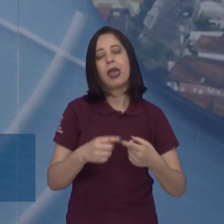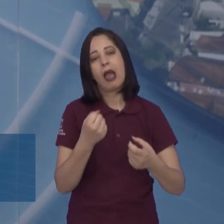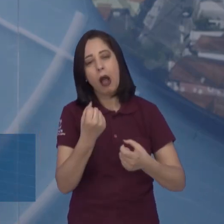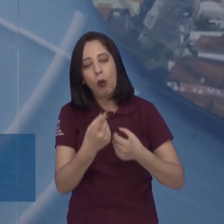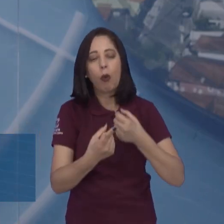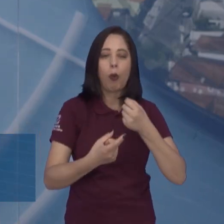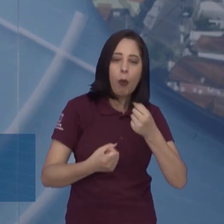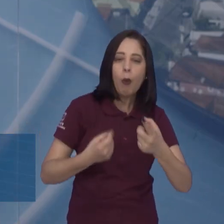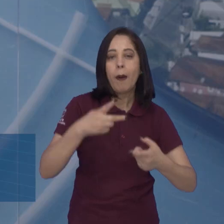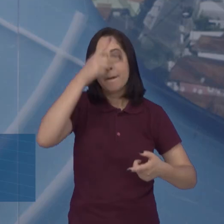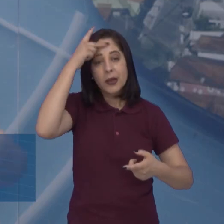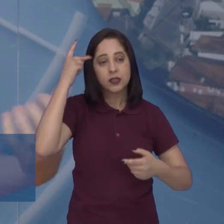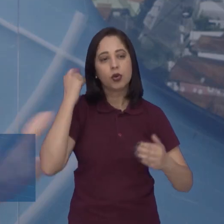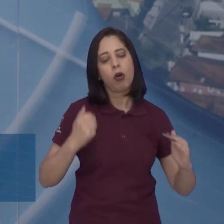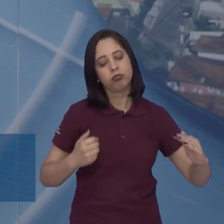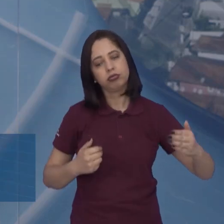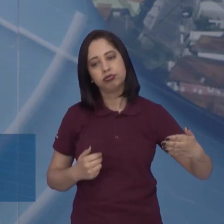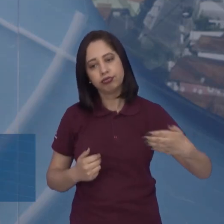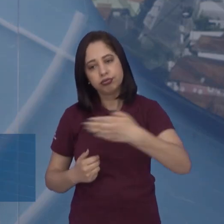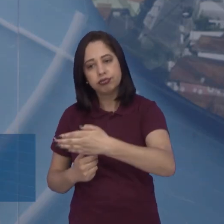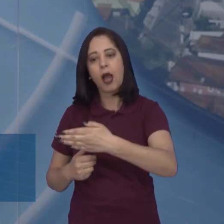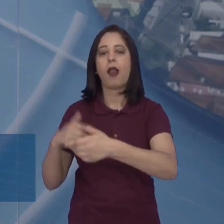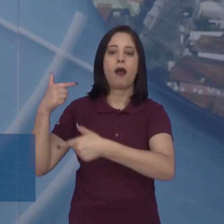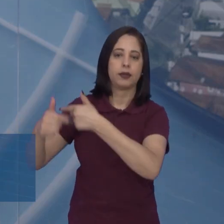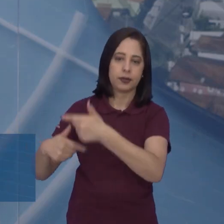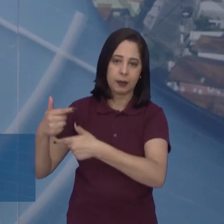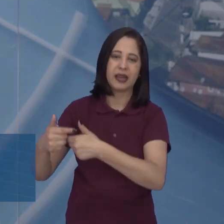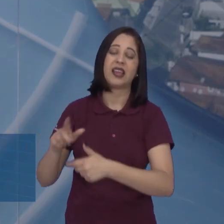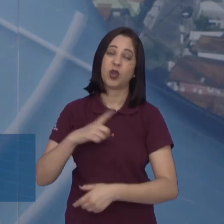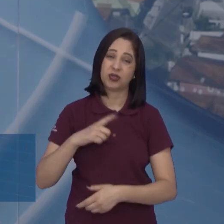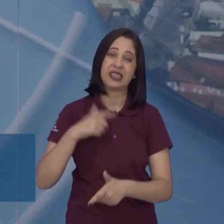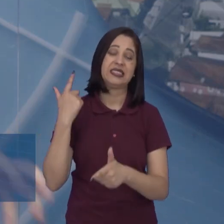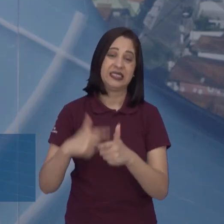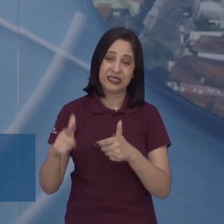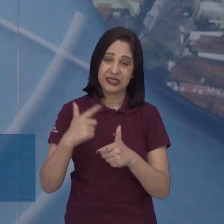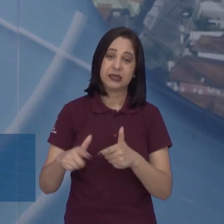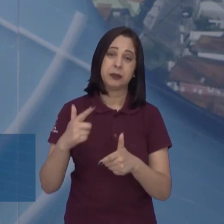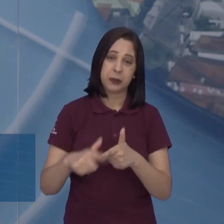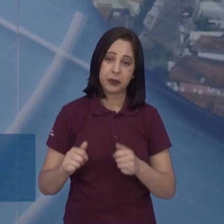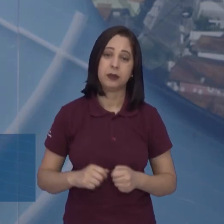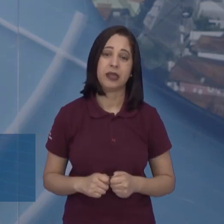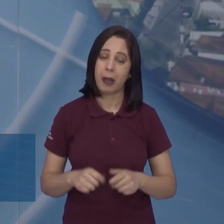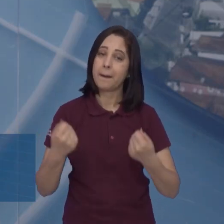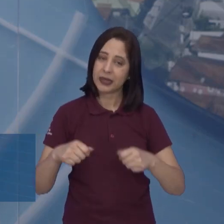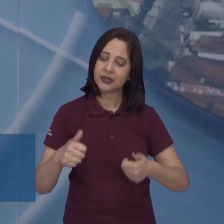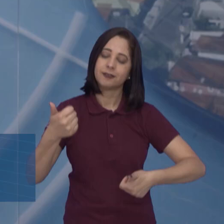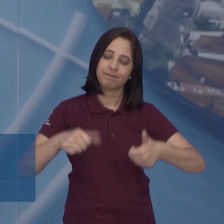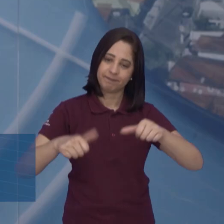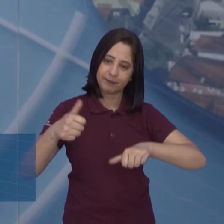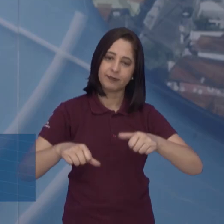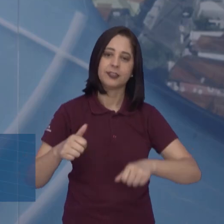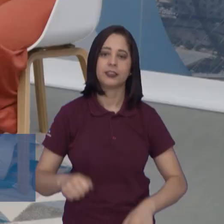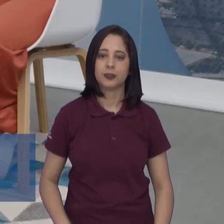por exemplo, para trabalhar, e aí tem mais esses problemas que também precisam ser analisados, né?